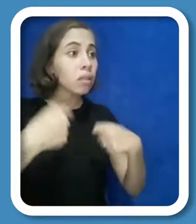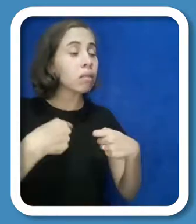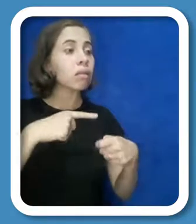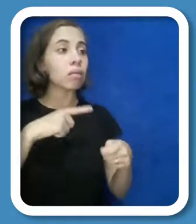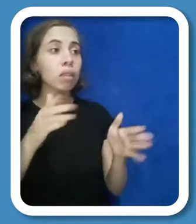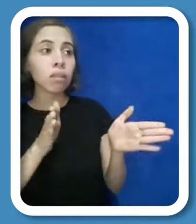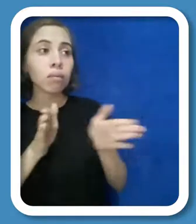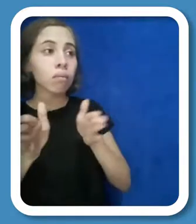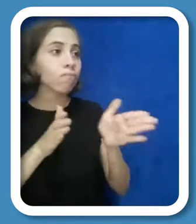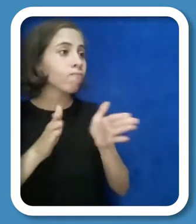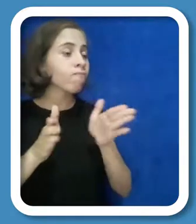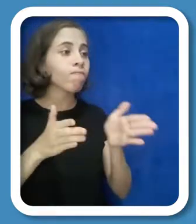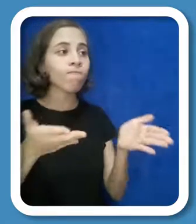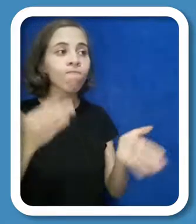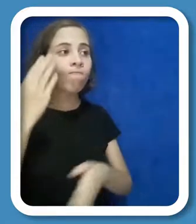de